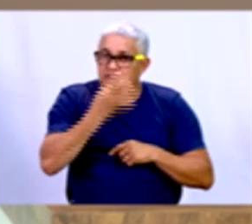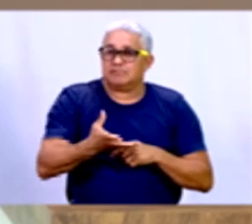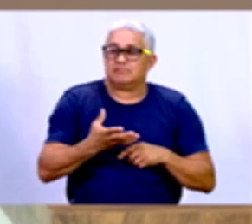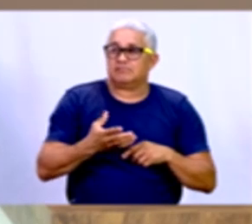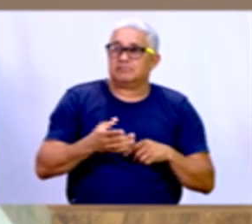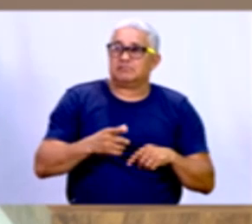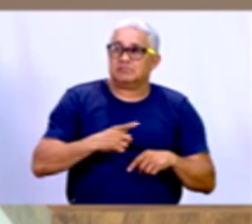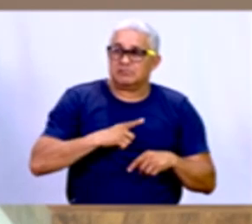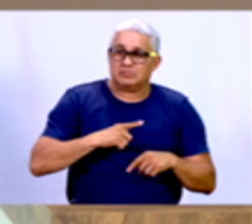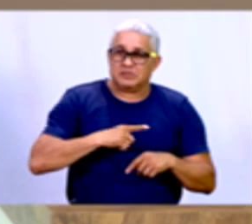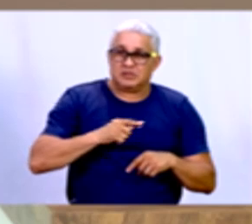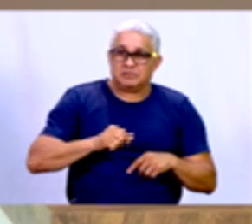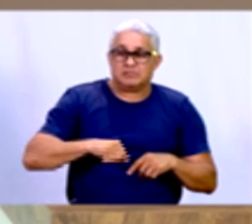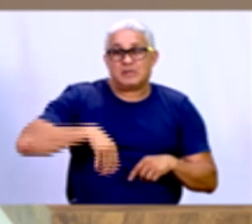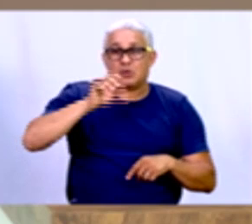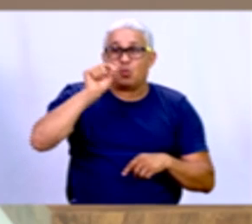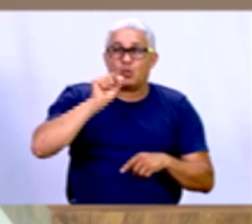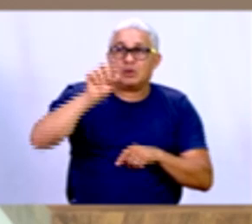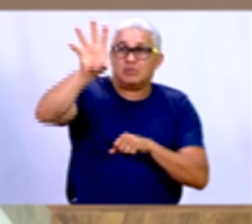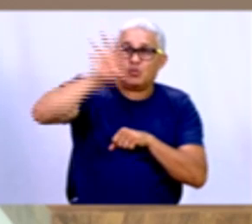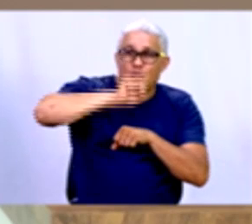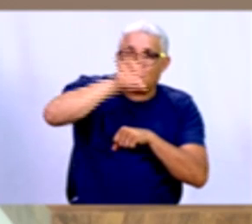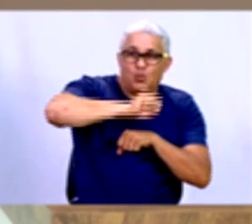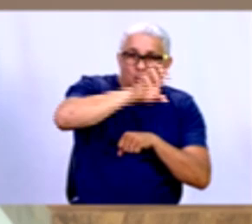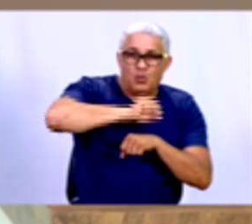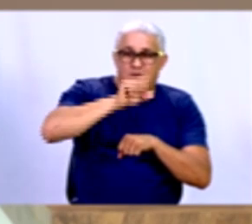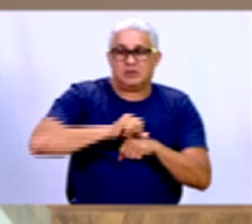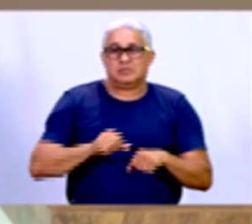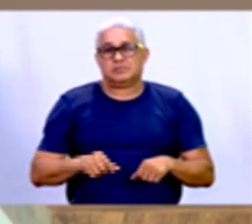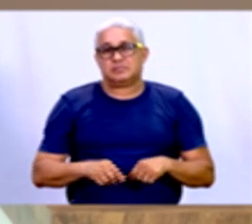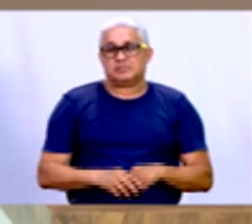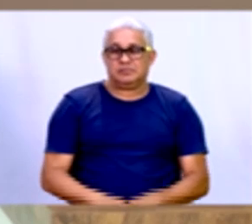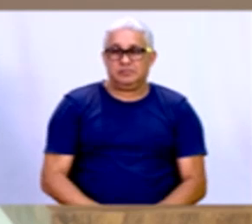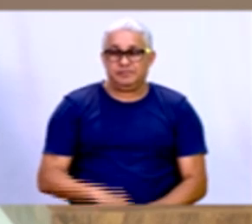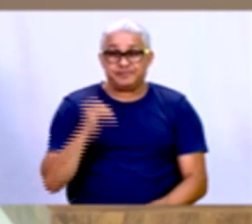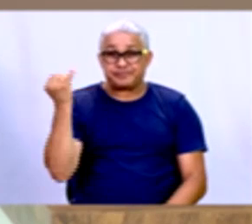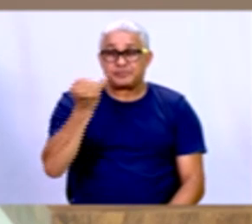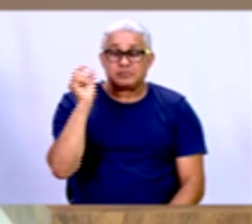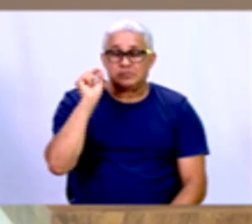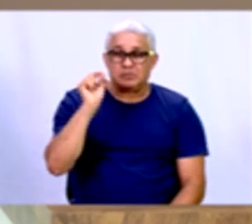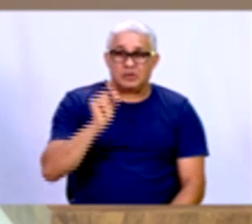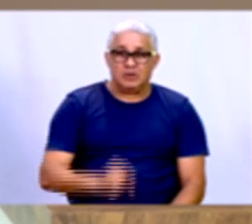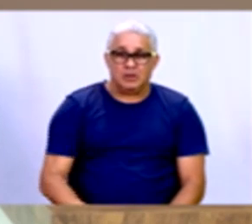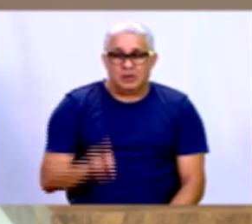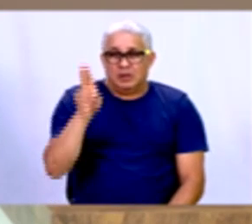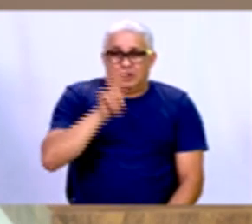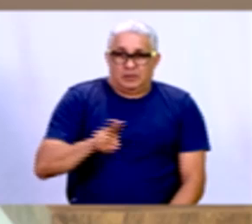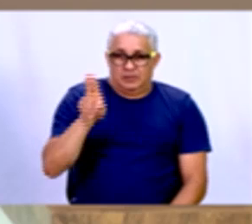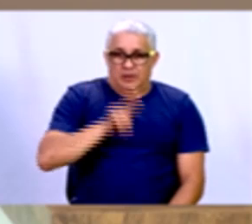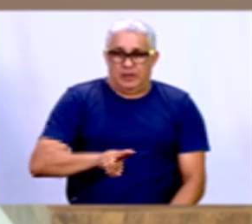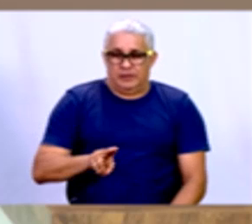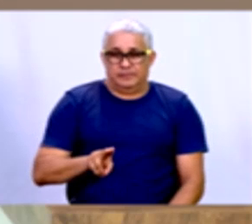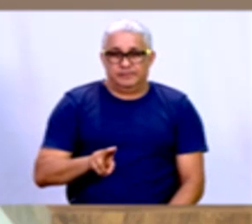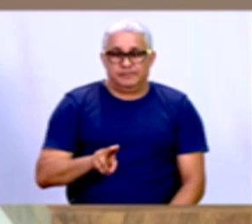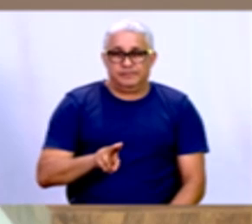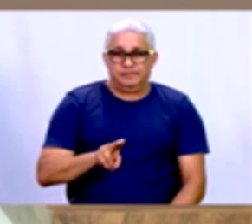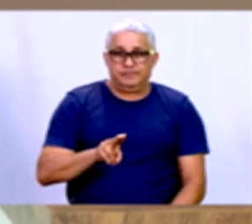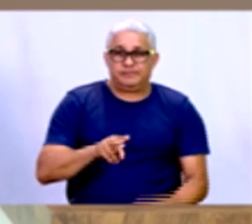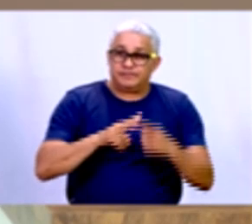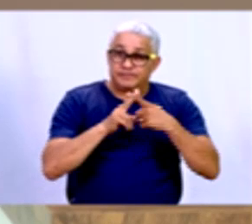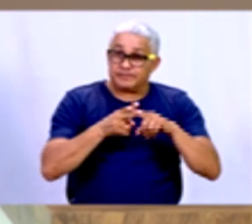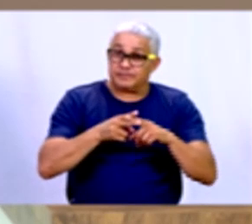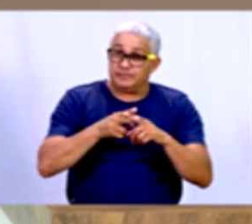têm mais quantidade de downloads. Então, isso é muito importante para a gente utilizar aplicativos confiáveis e que vão